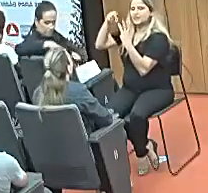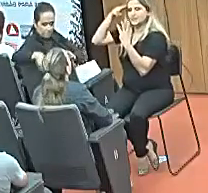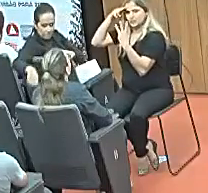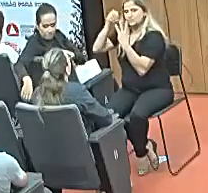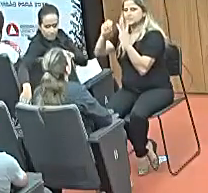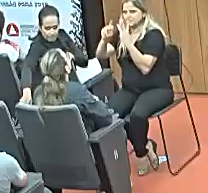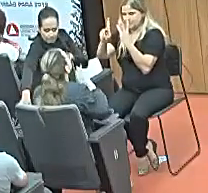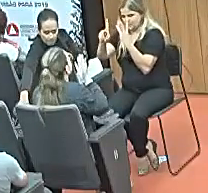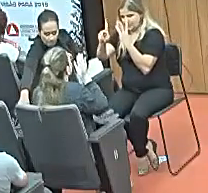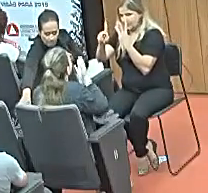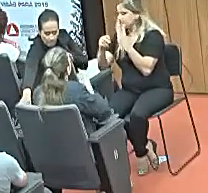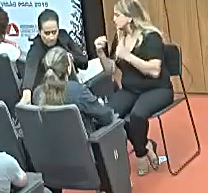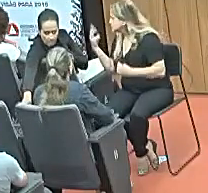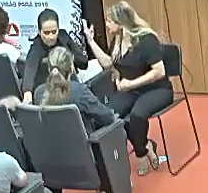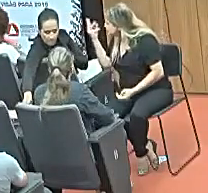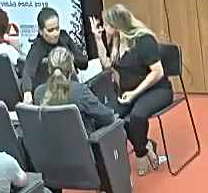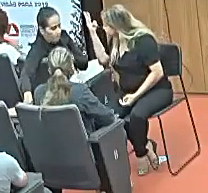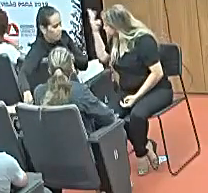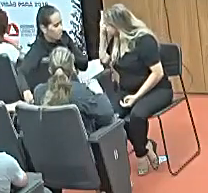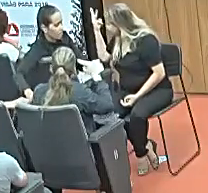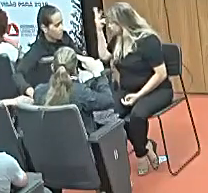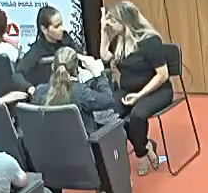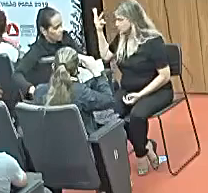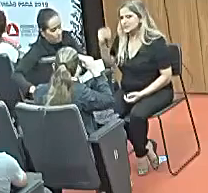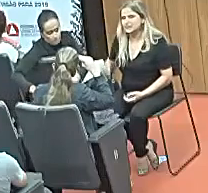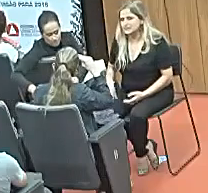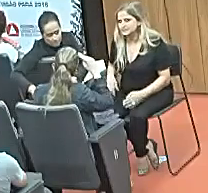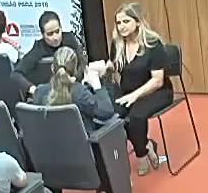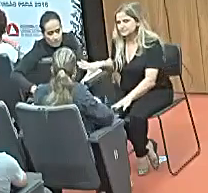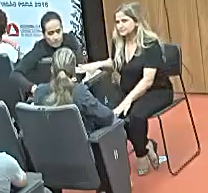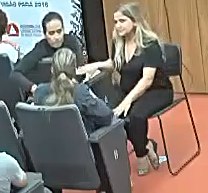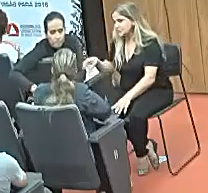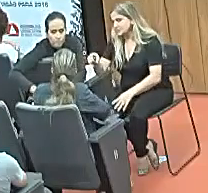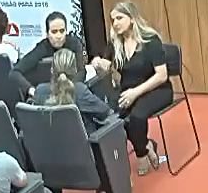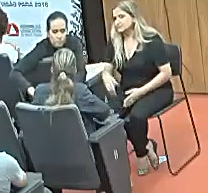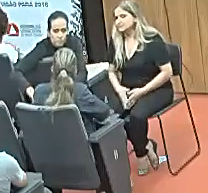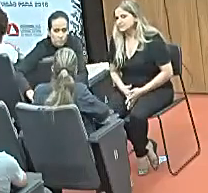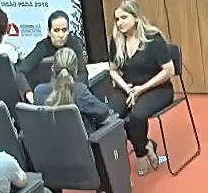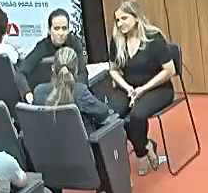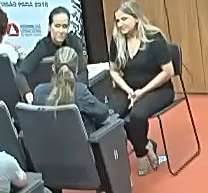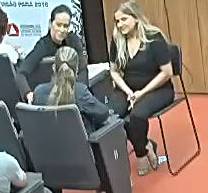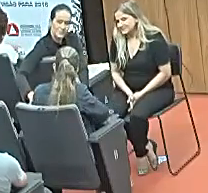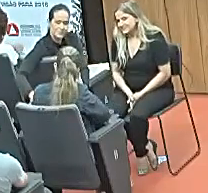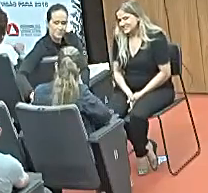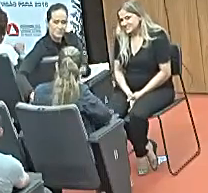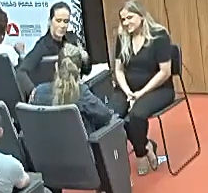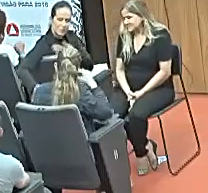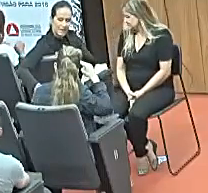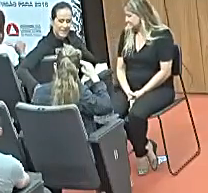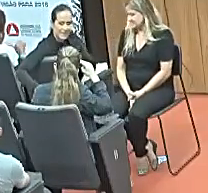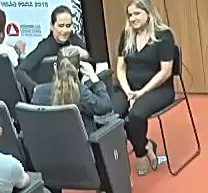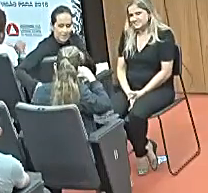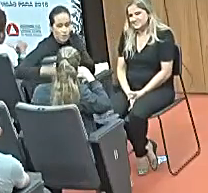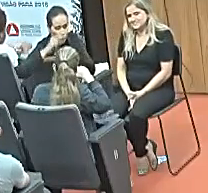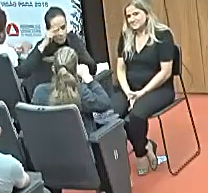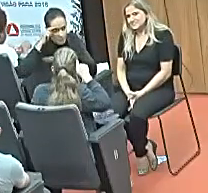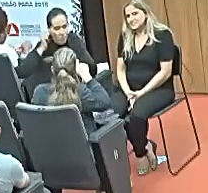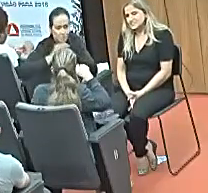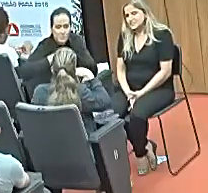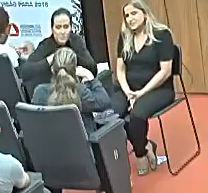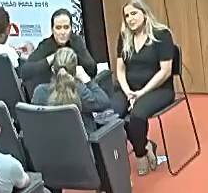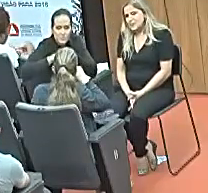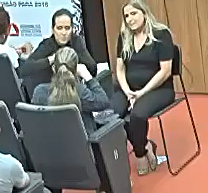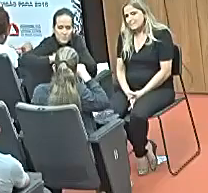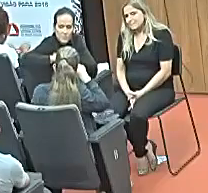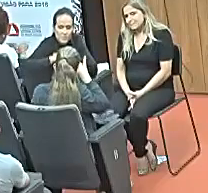que seja respeitada a decisão que foi feita de que dos deputados e também pela sociedade civil né com essas